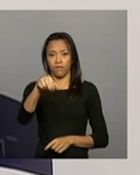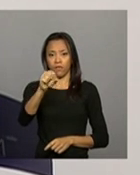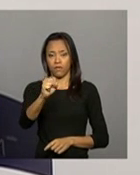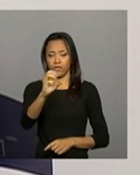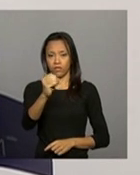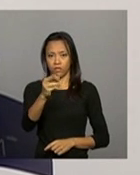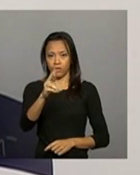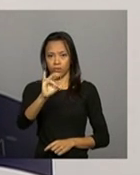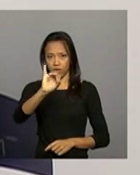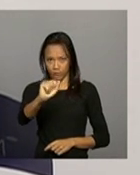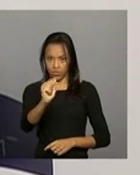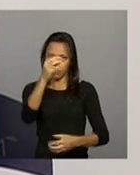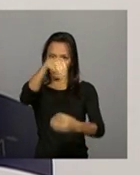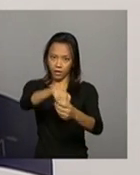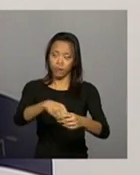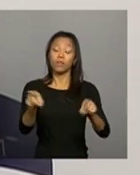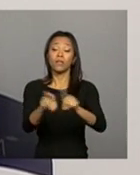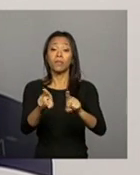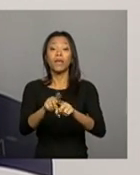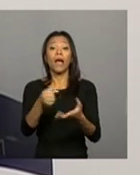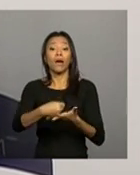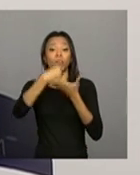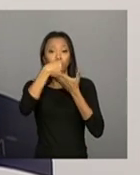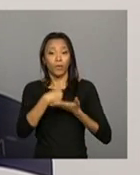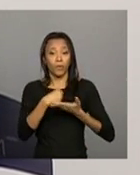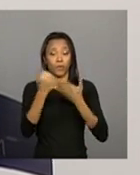Incorpora o atendimento psicossocial.